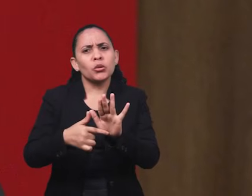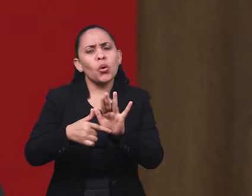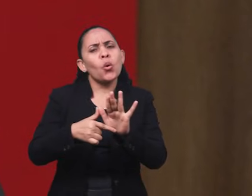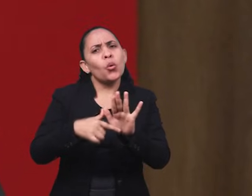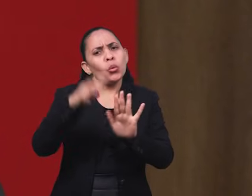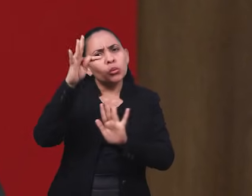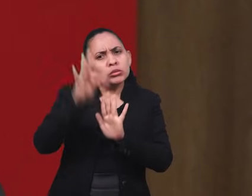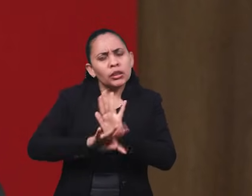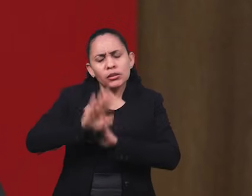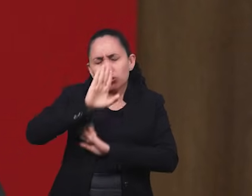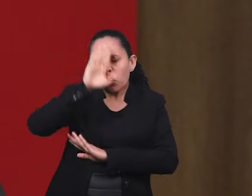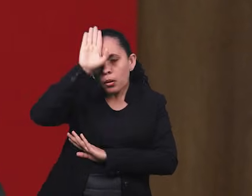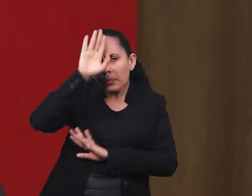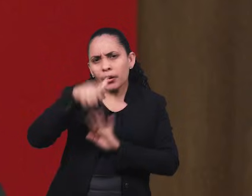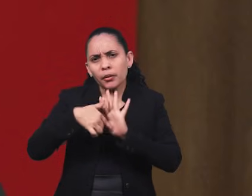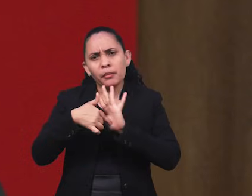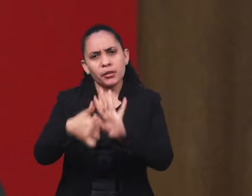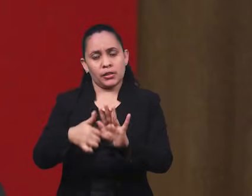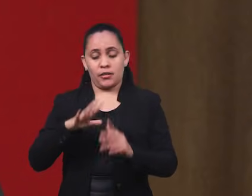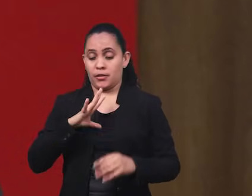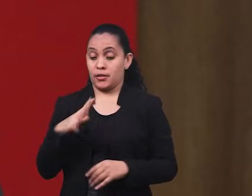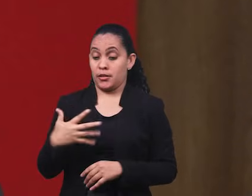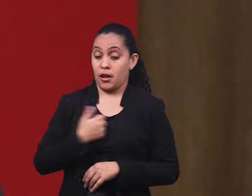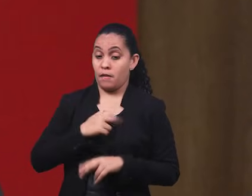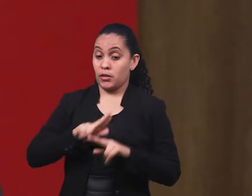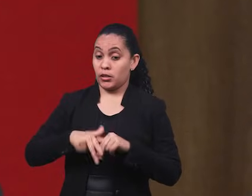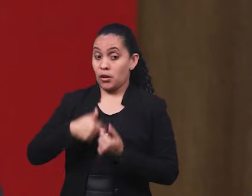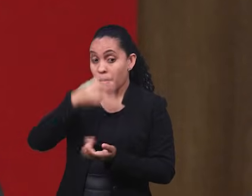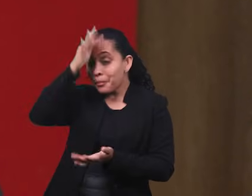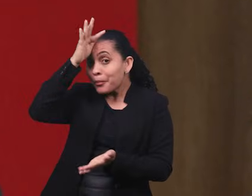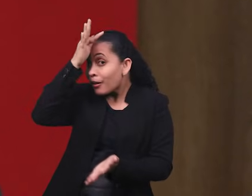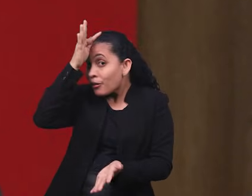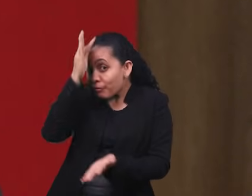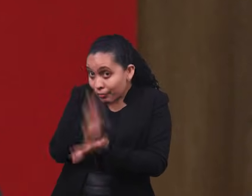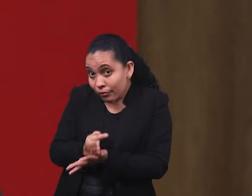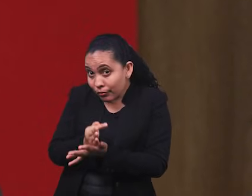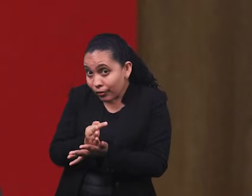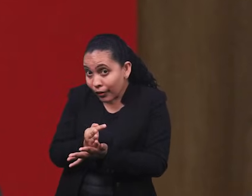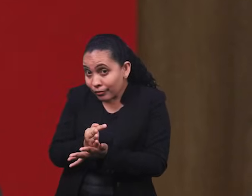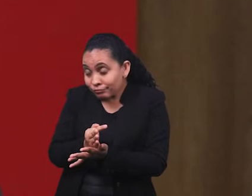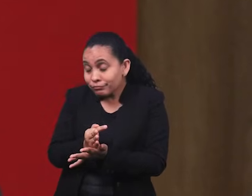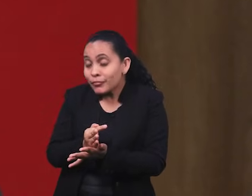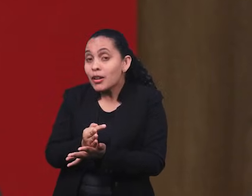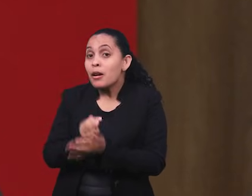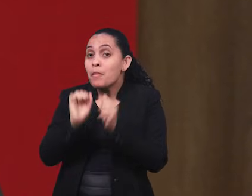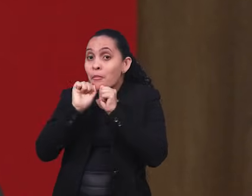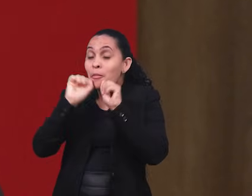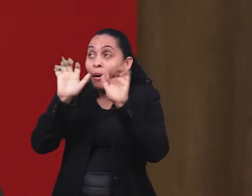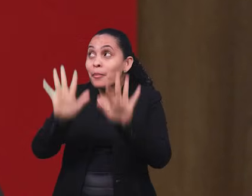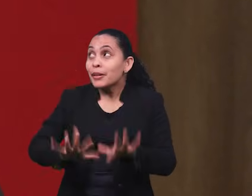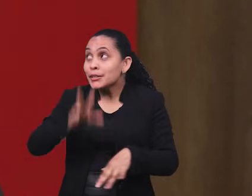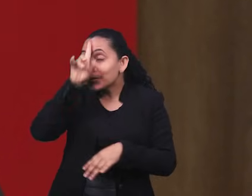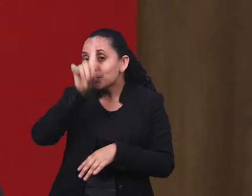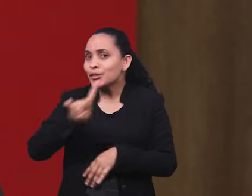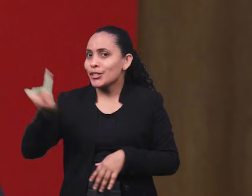de Romanos, né, dizendo que a salvação é pela fé. É um favor imerecido de